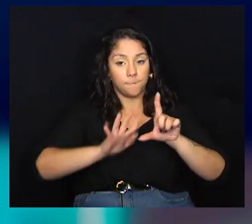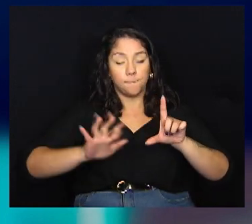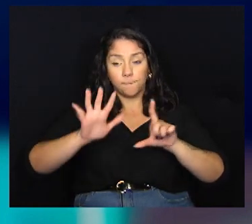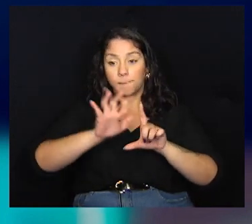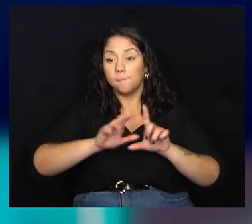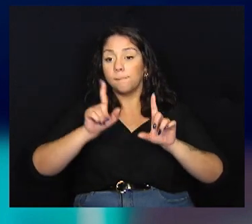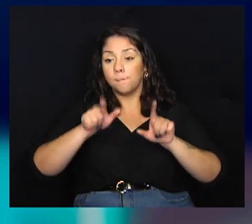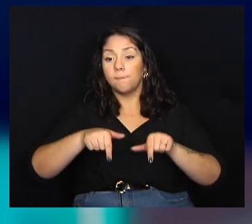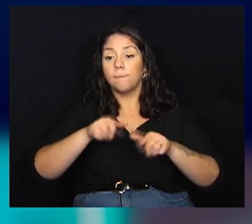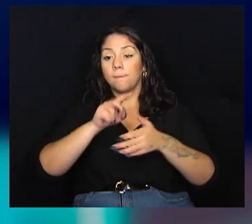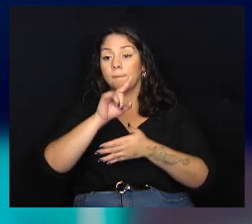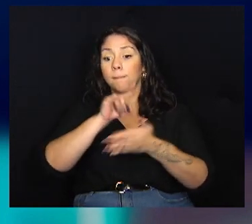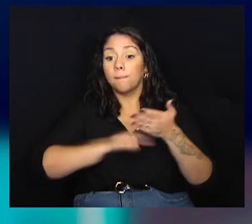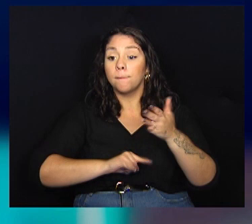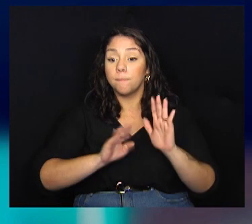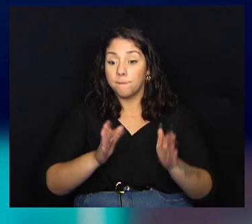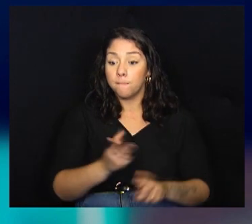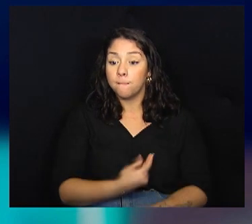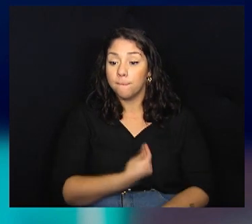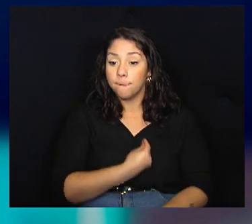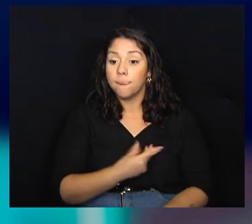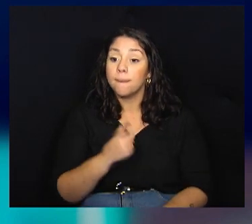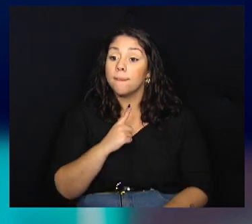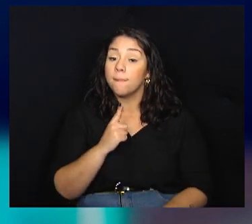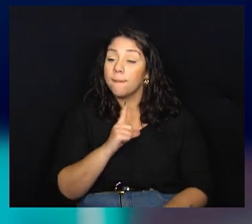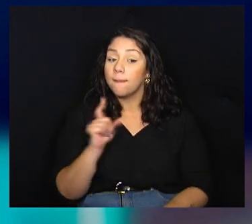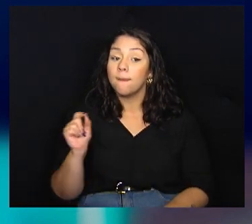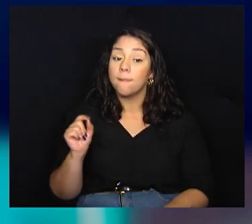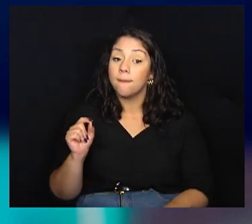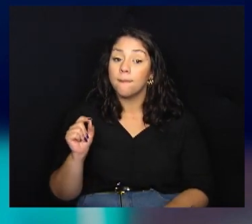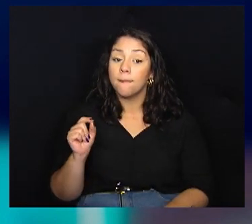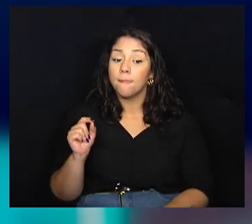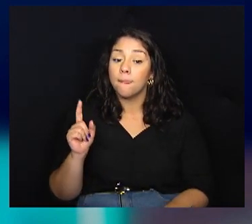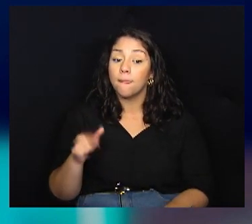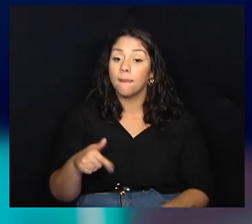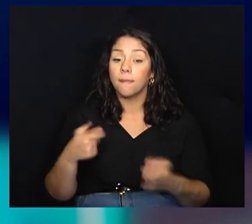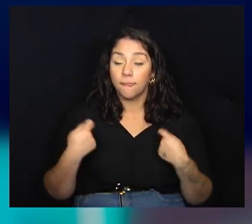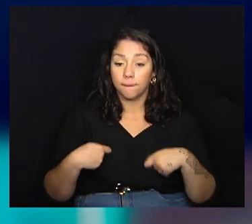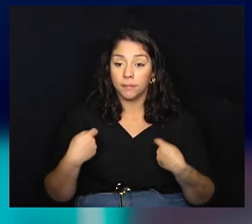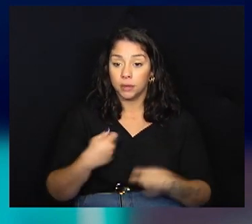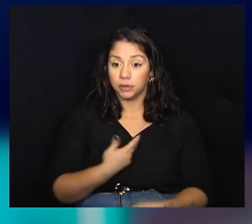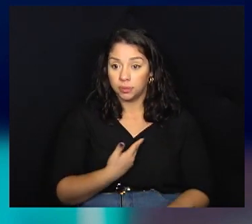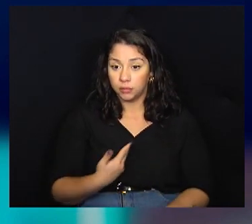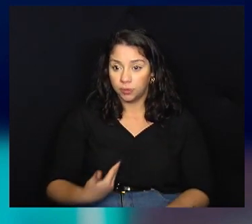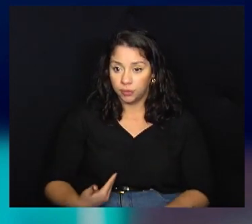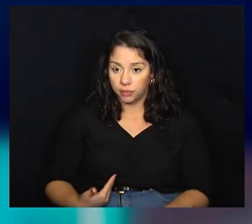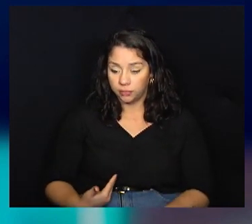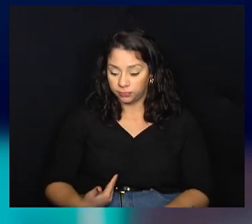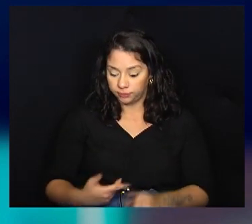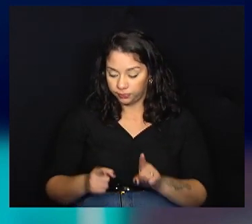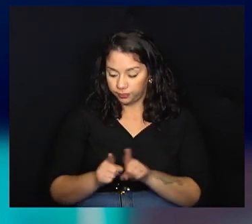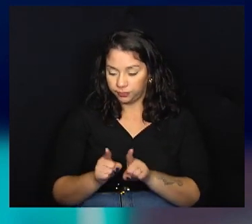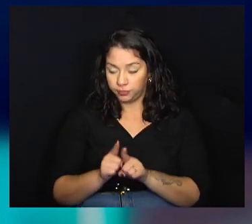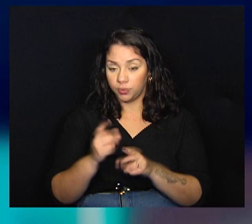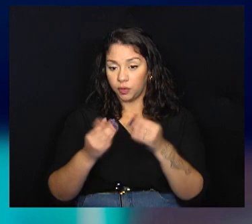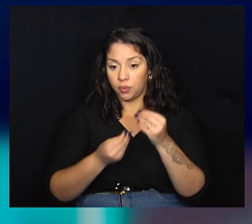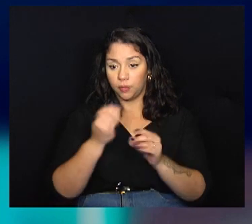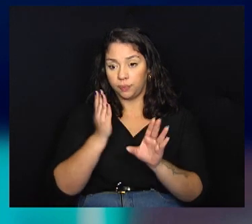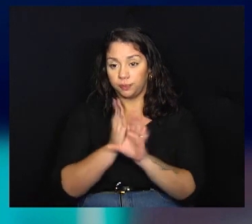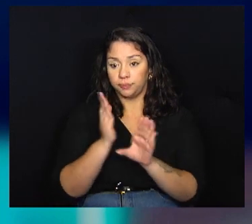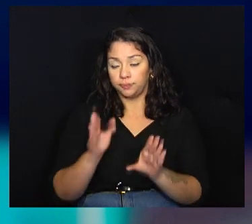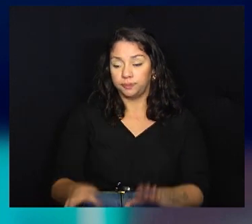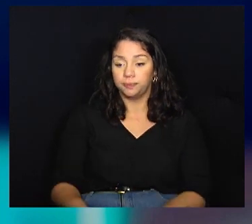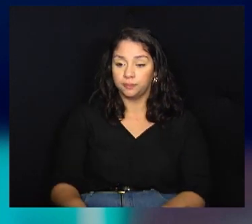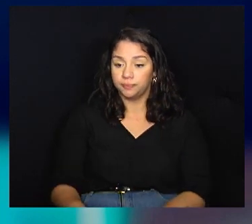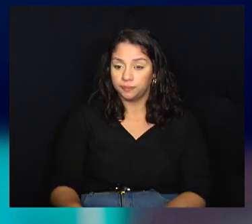documento que está por aí, onde nós fizemos o quê? Nós, a partir dessas demandas públicas, a partir do diagnóstico que foi feito para